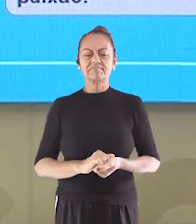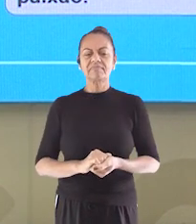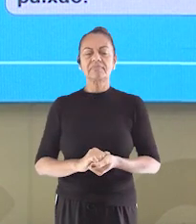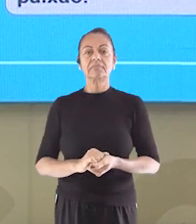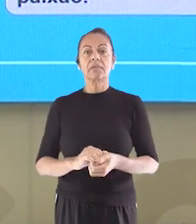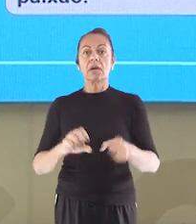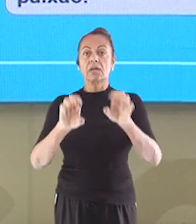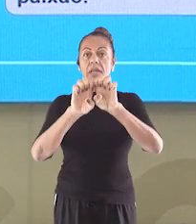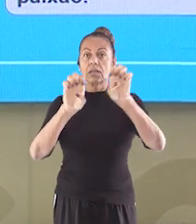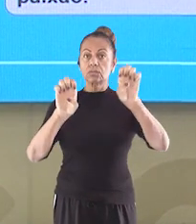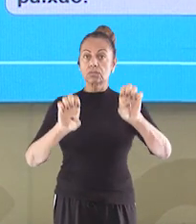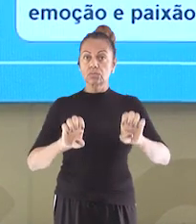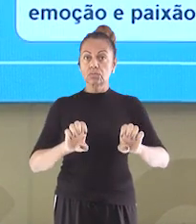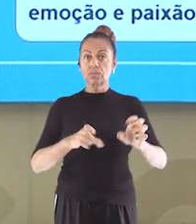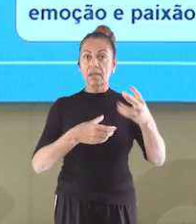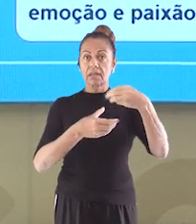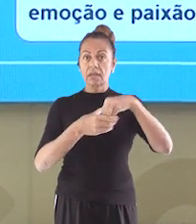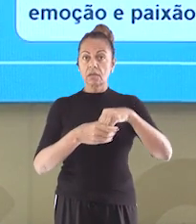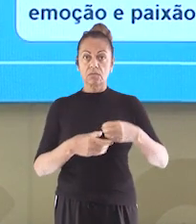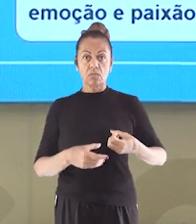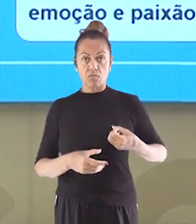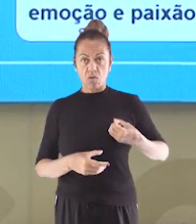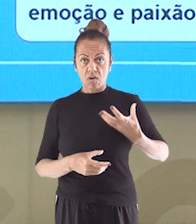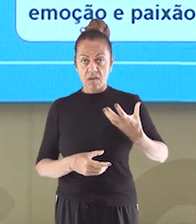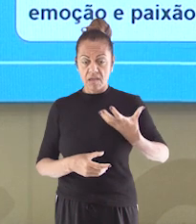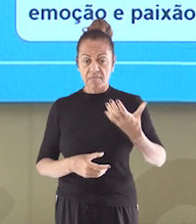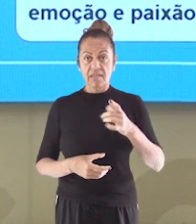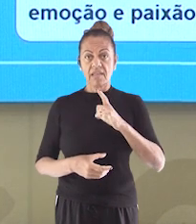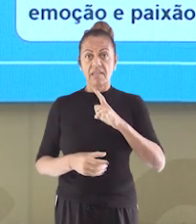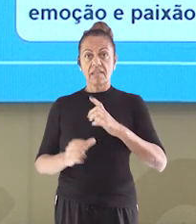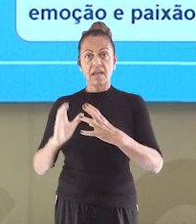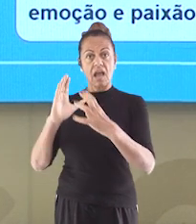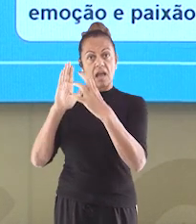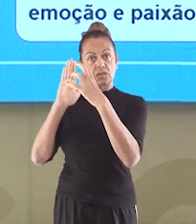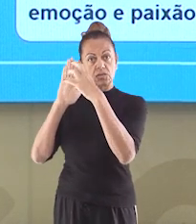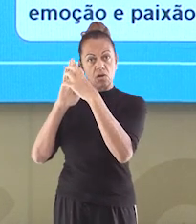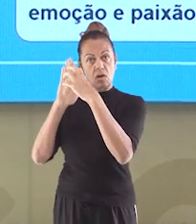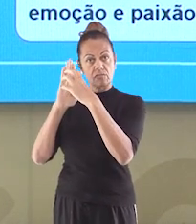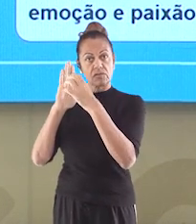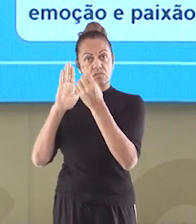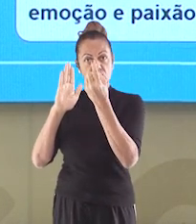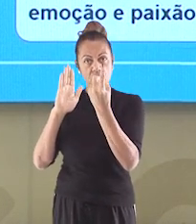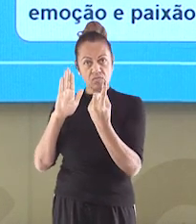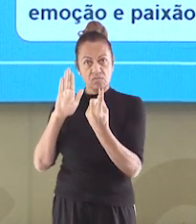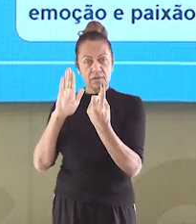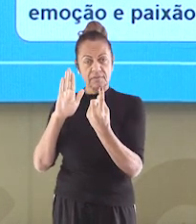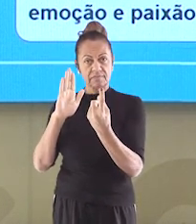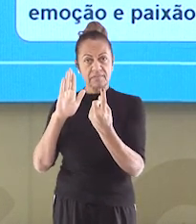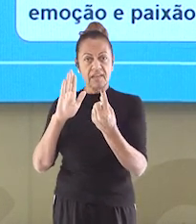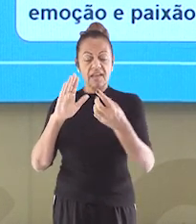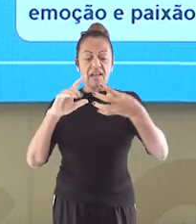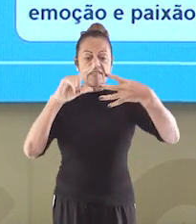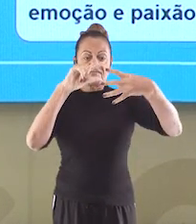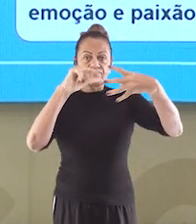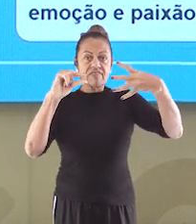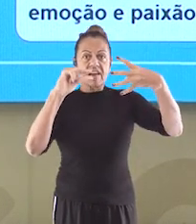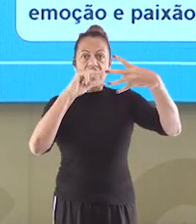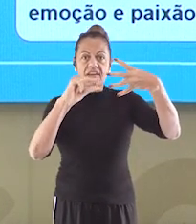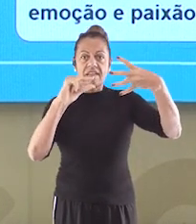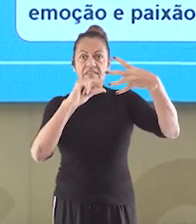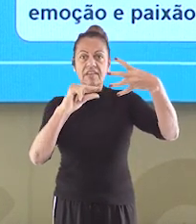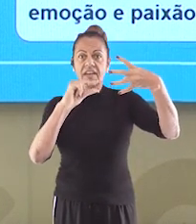amor. Dentro dessa estrutura desse poema, nós temos apenas uma